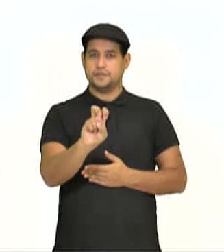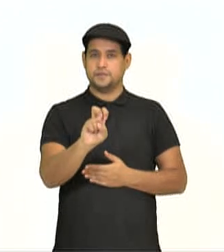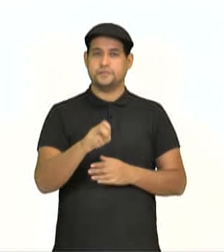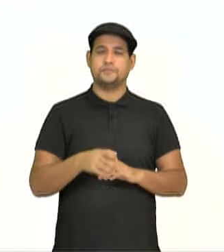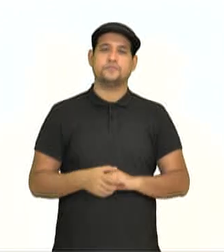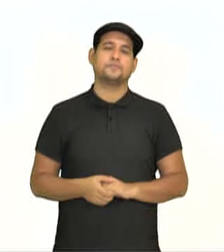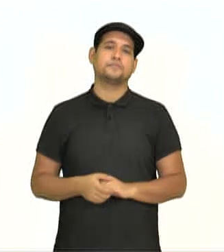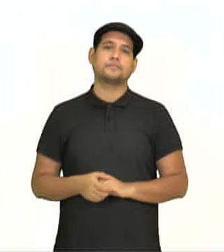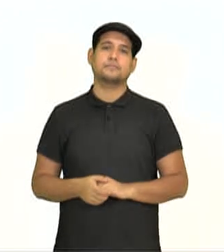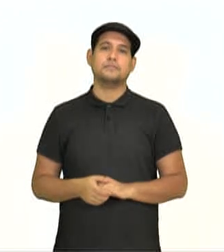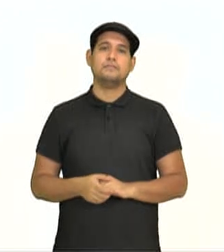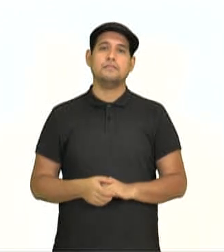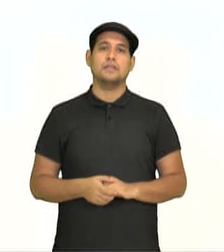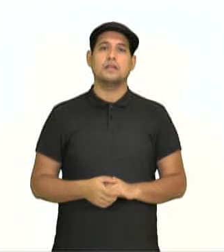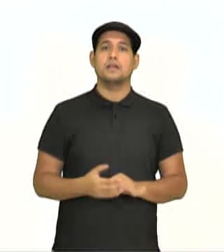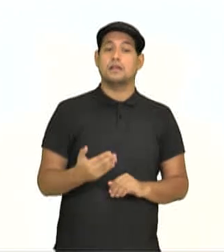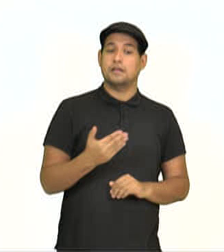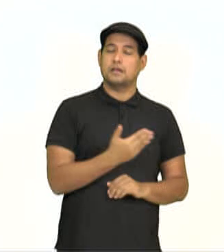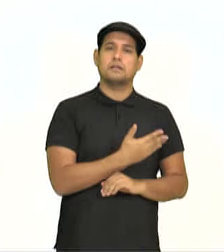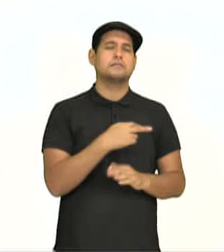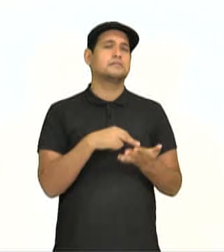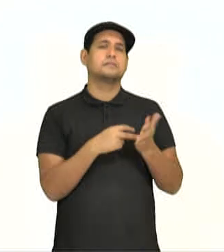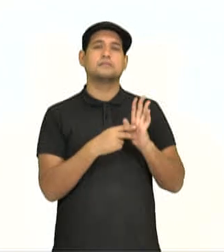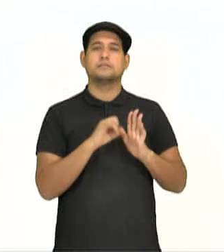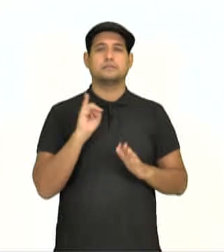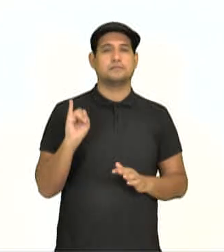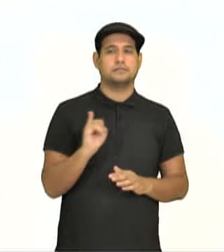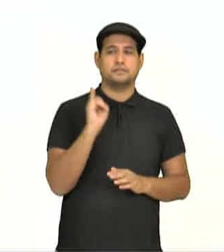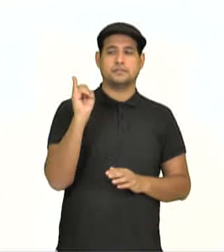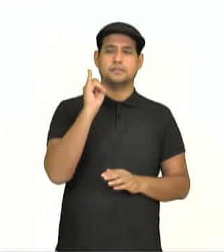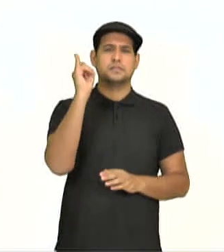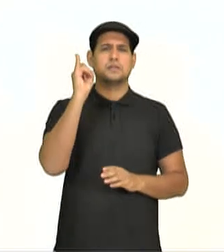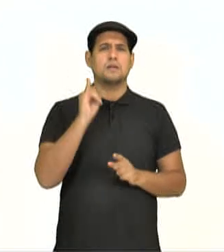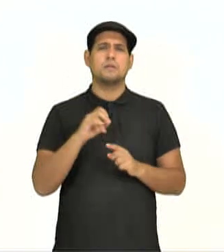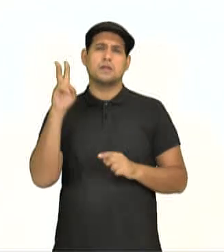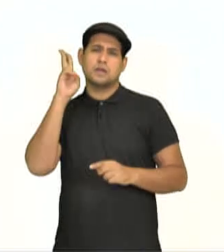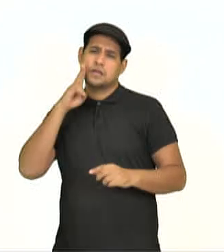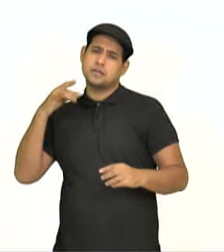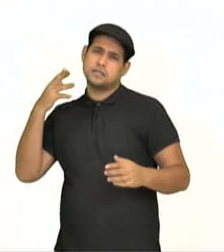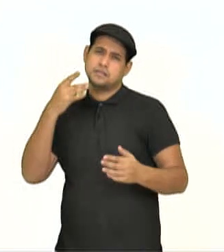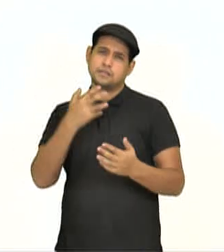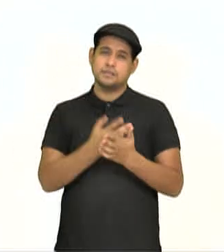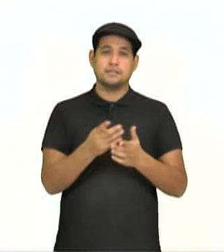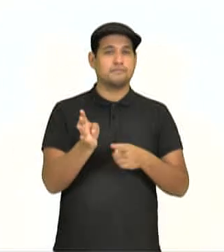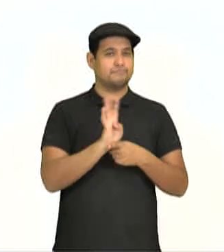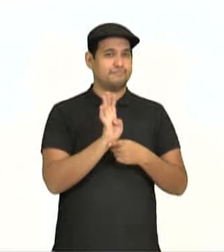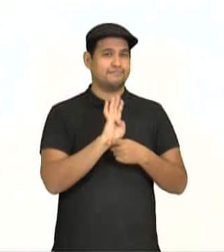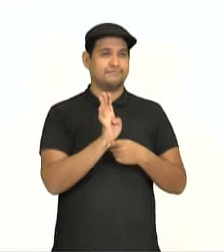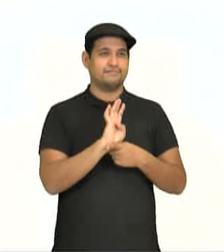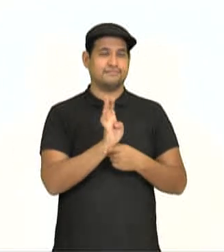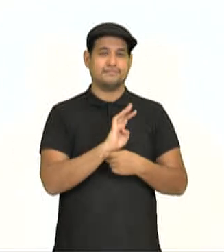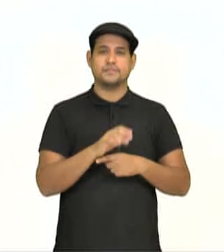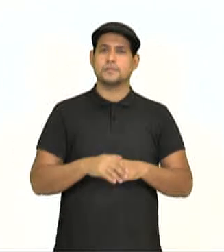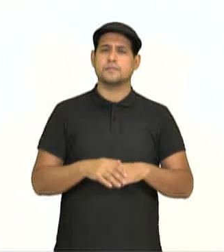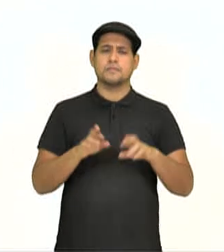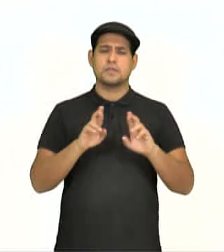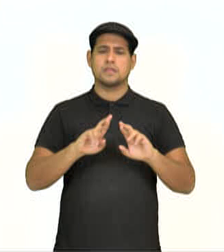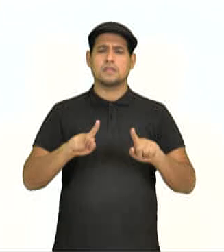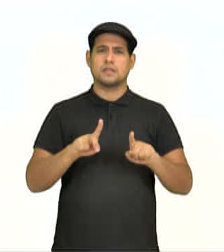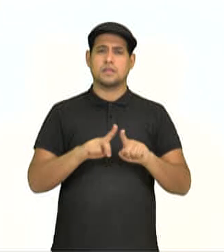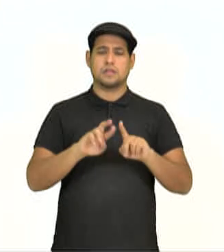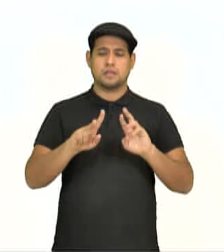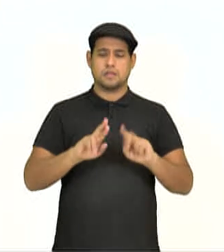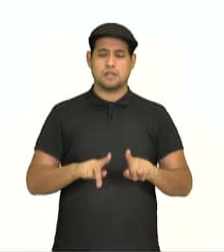1895. Esse aparelho, ele é muito importante para a história do cinema, tá? Diferente